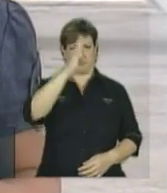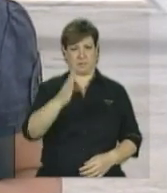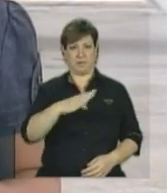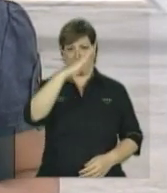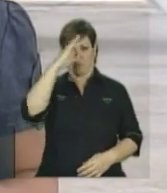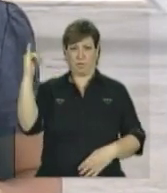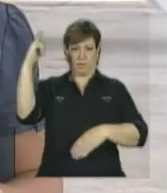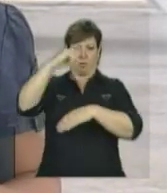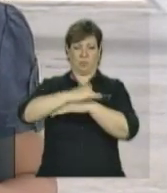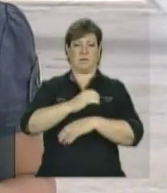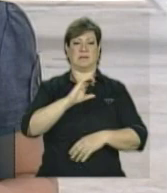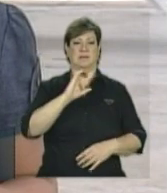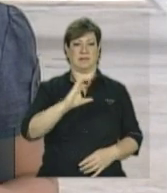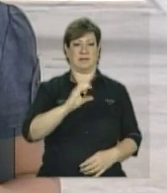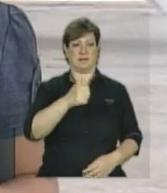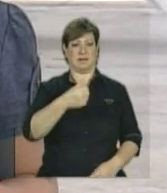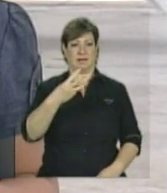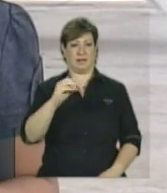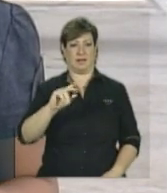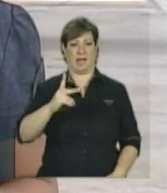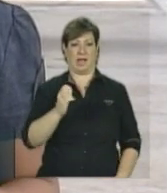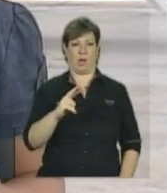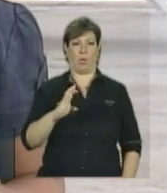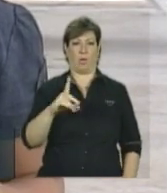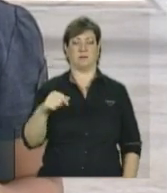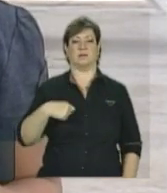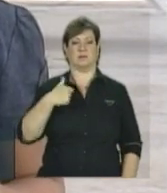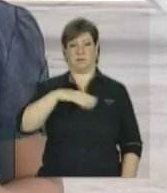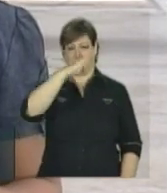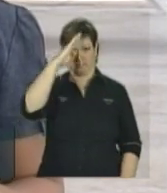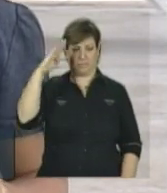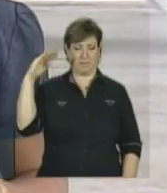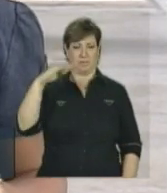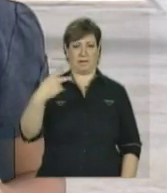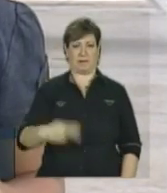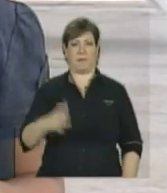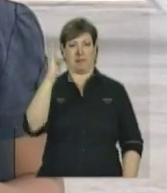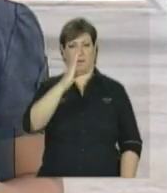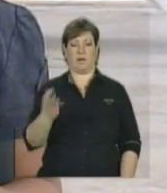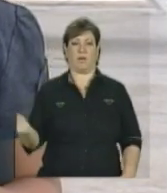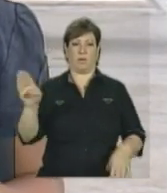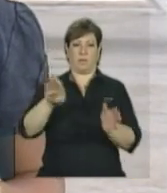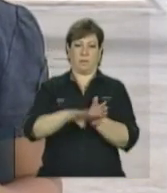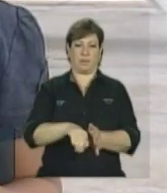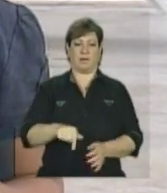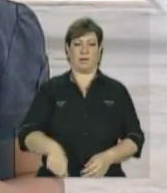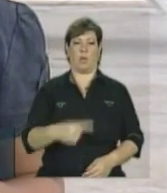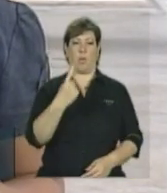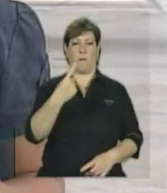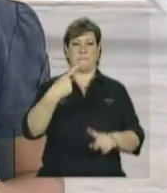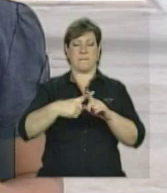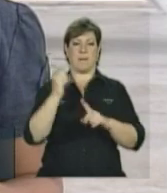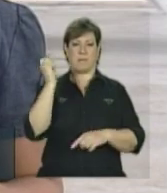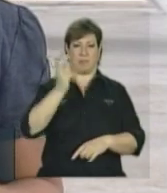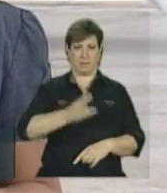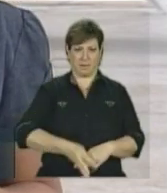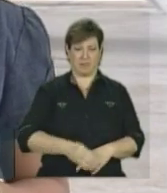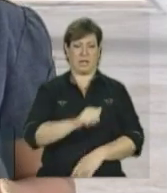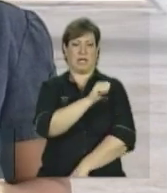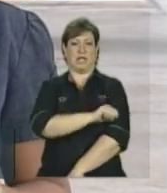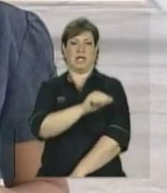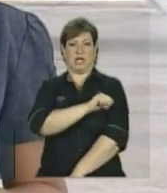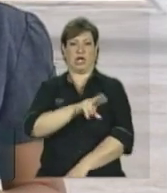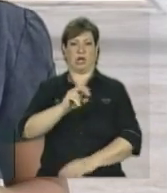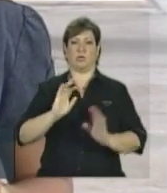avião C-130 Hércules, da Força Aérea Brasileira, pousou por volta de 1h30 da manhã na base aérea do Rio de